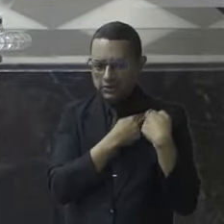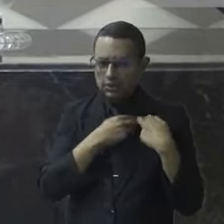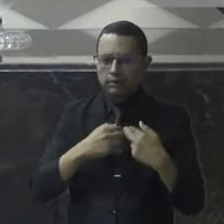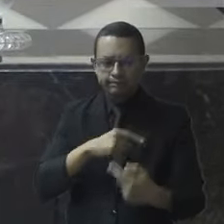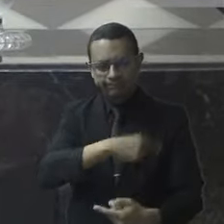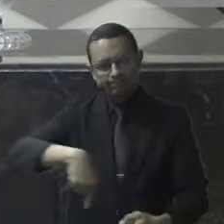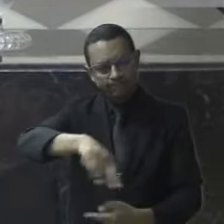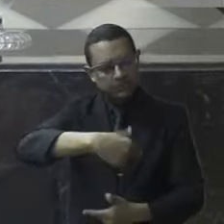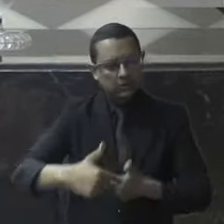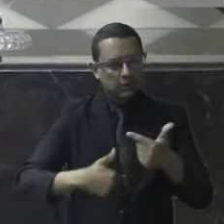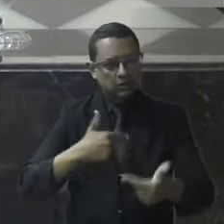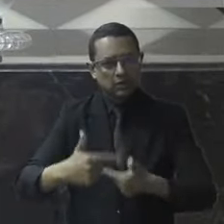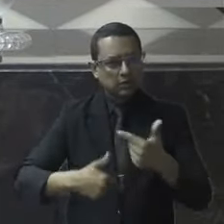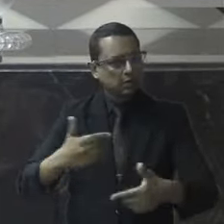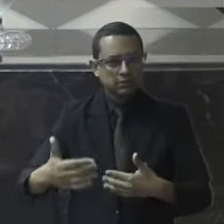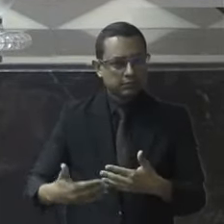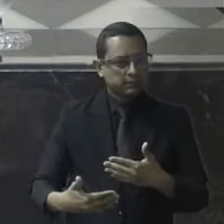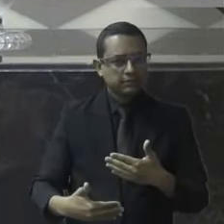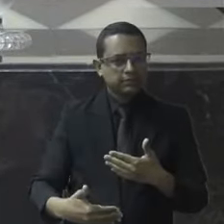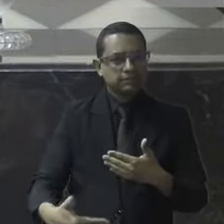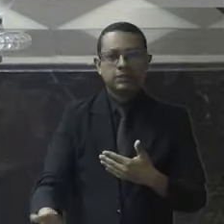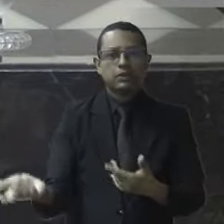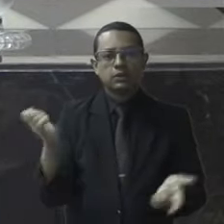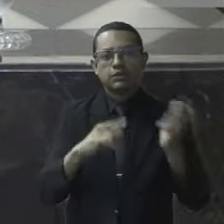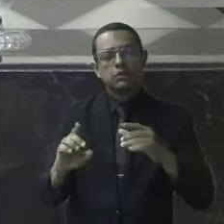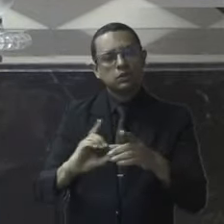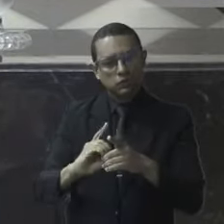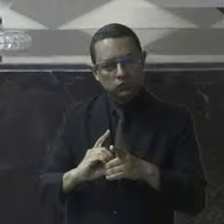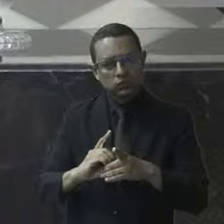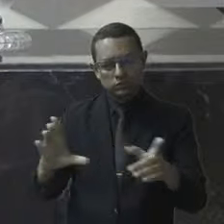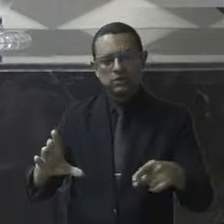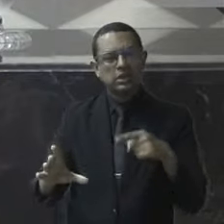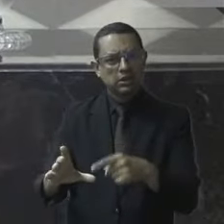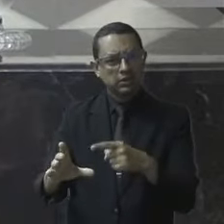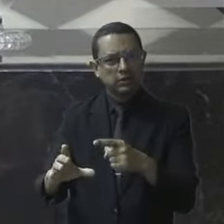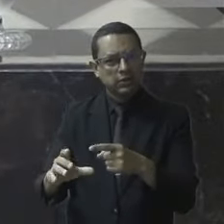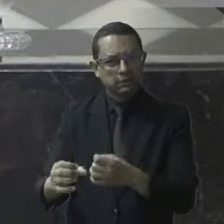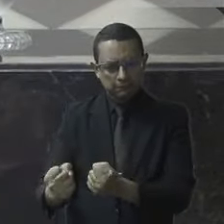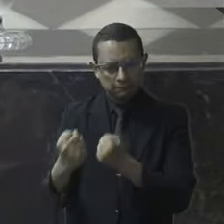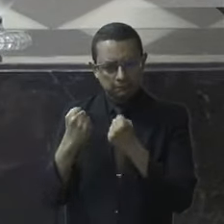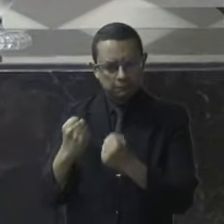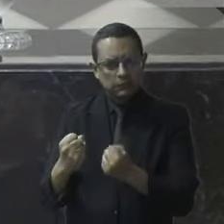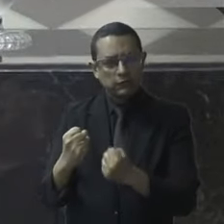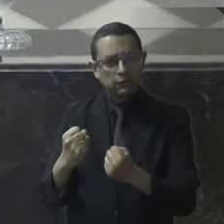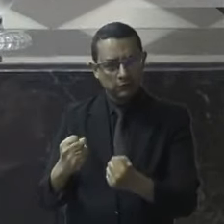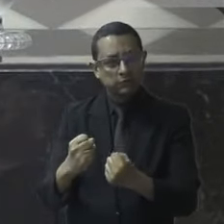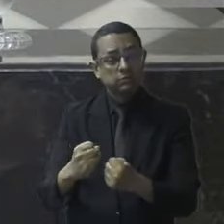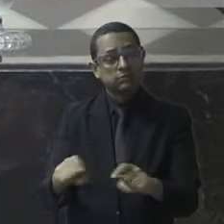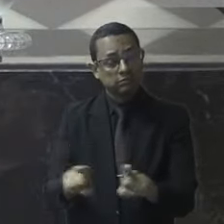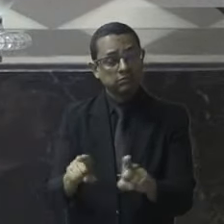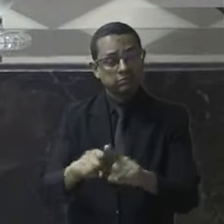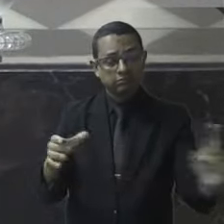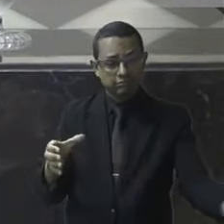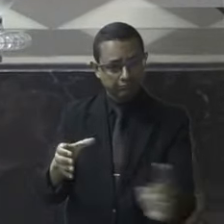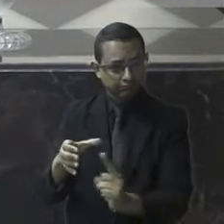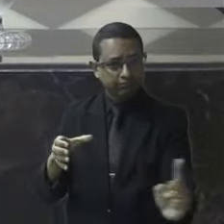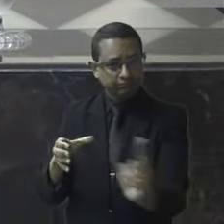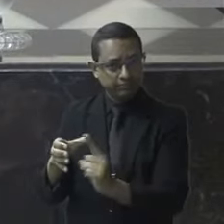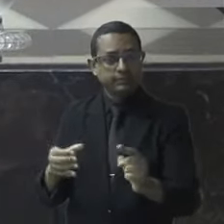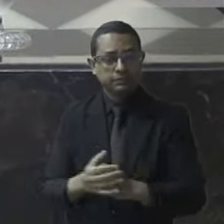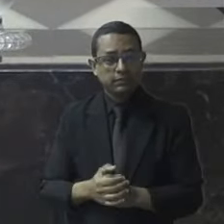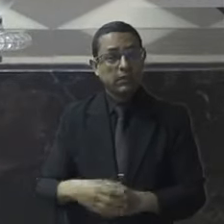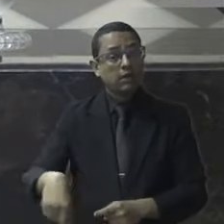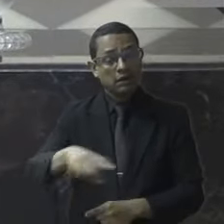trabalhar em prol de uma democracia cada vez mais sólida e participativa. Vamos